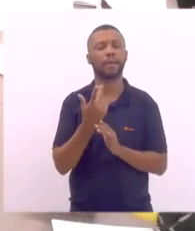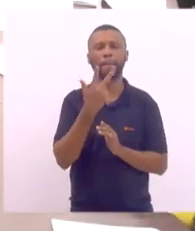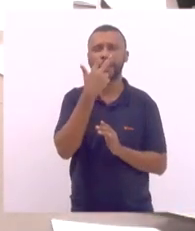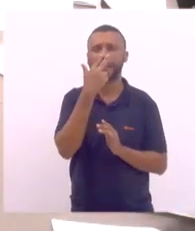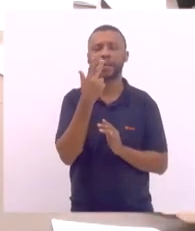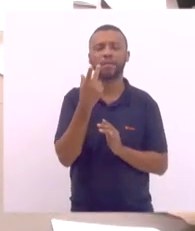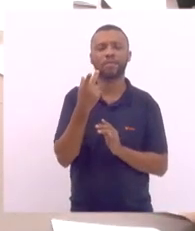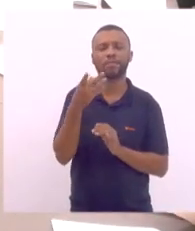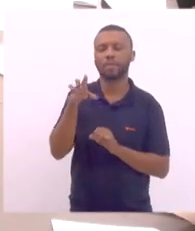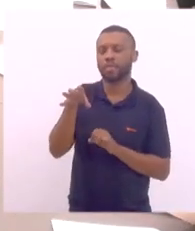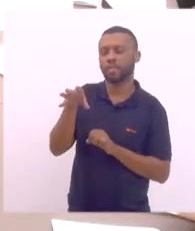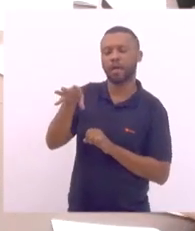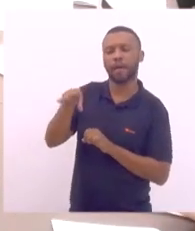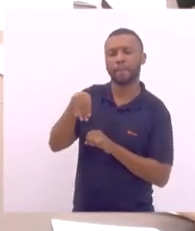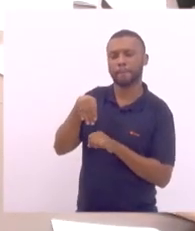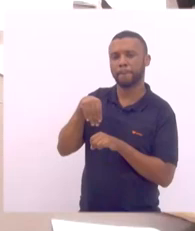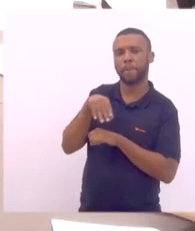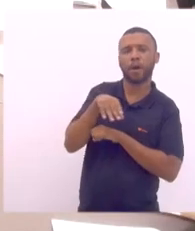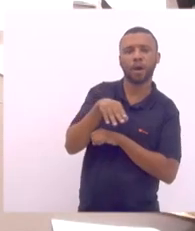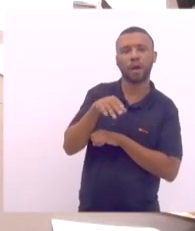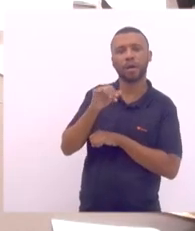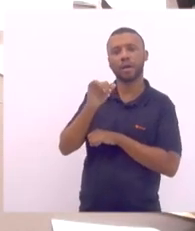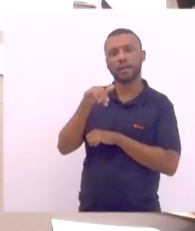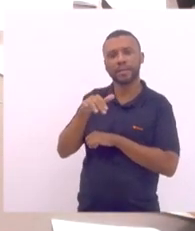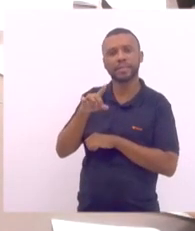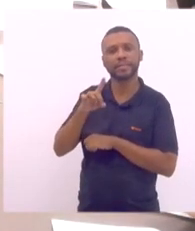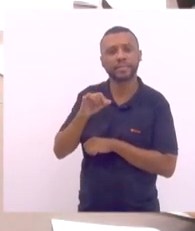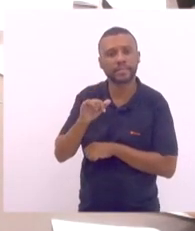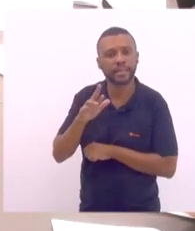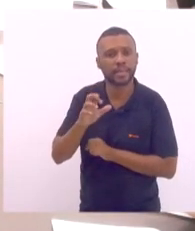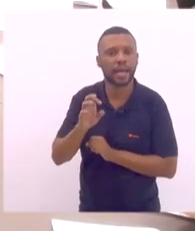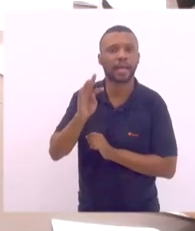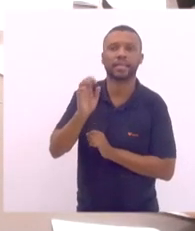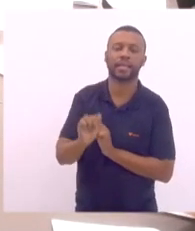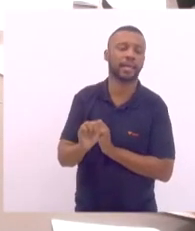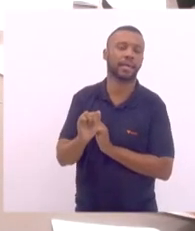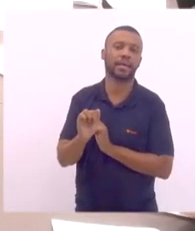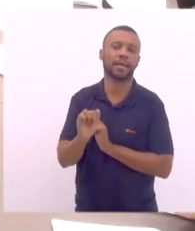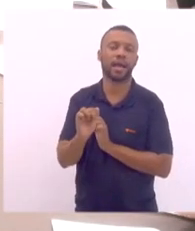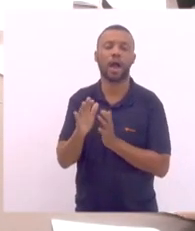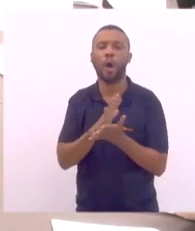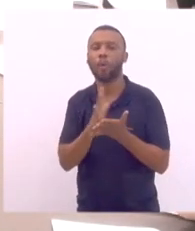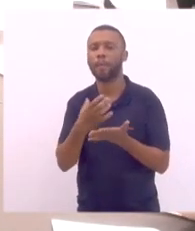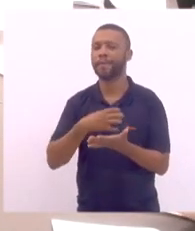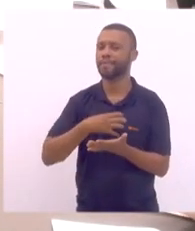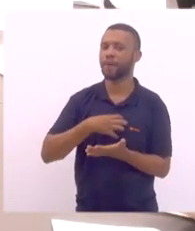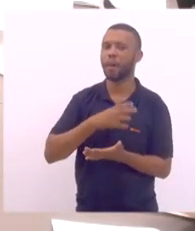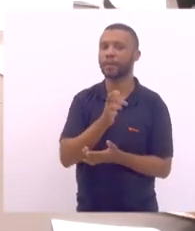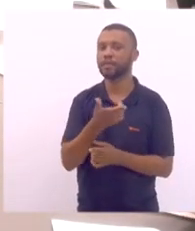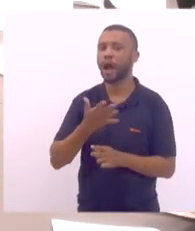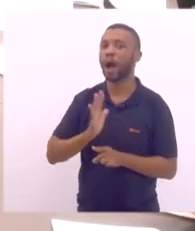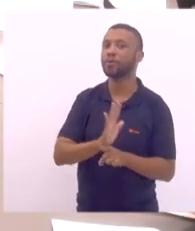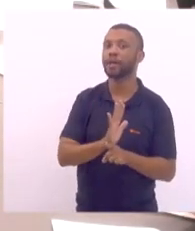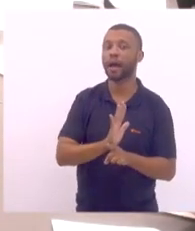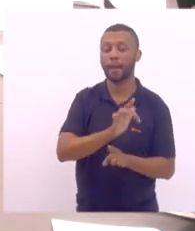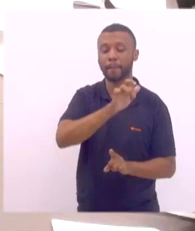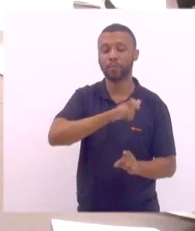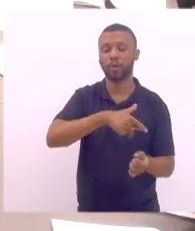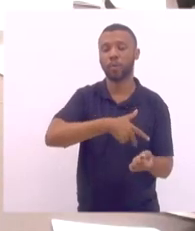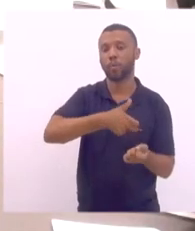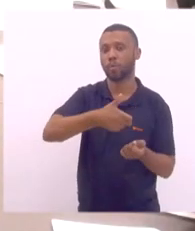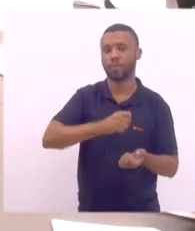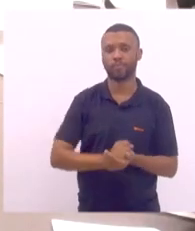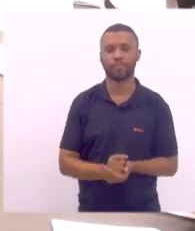indireta, alguma forma de beneficiar quem está doando. Hoje, em qualquer